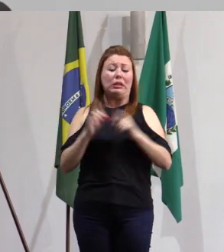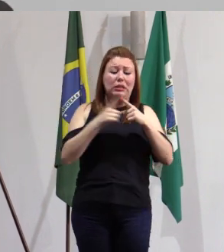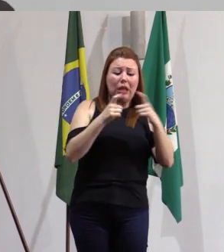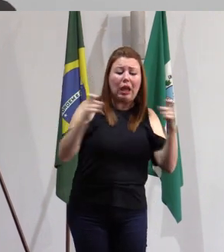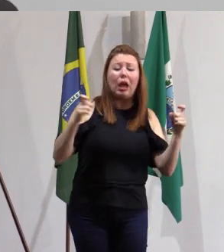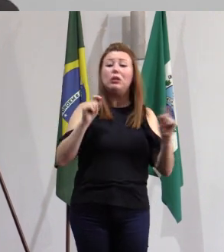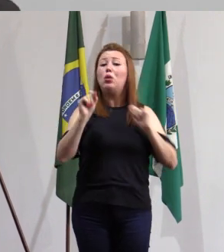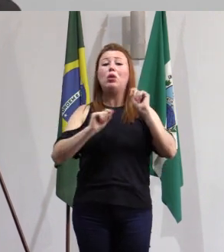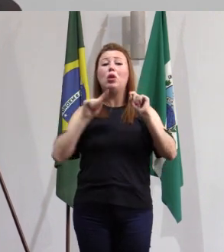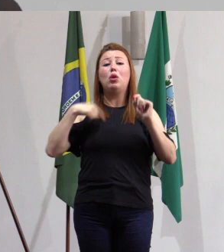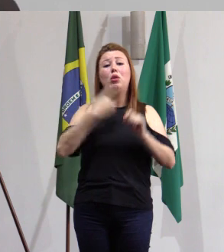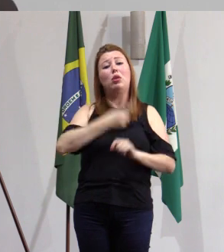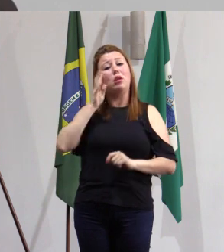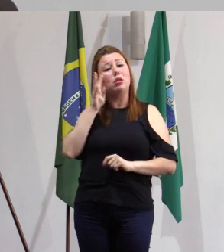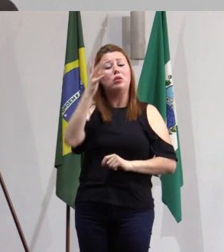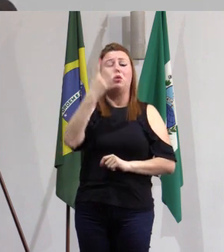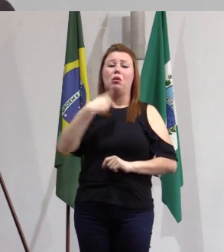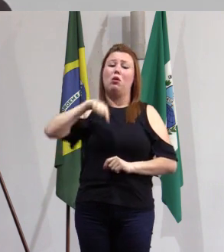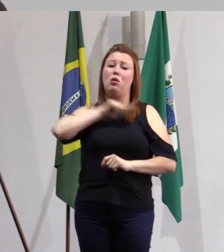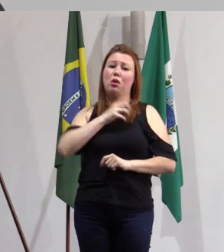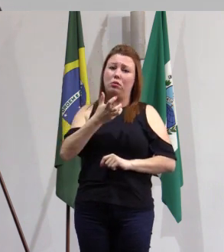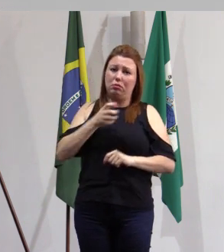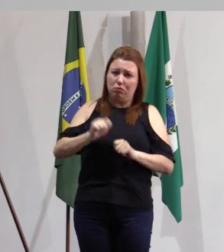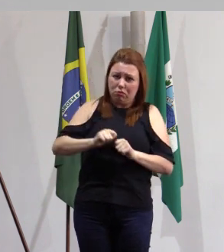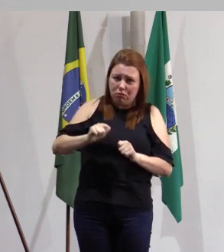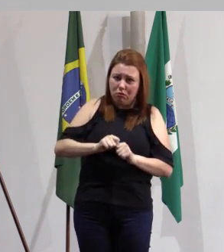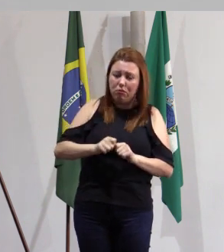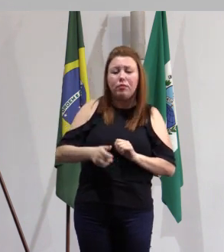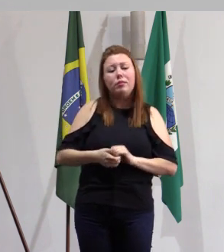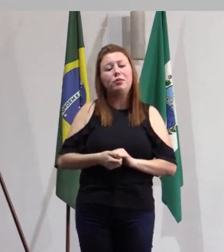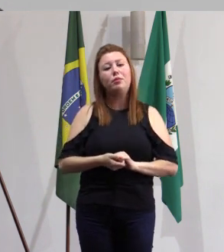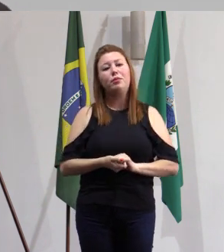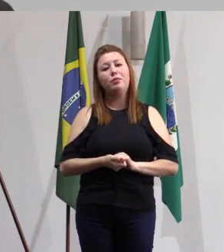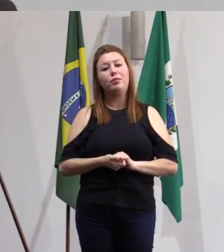nós queiramos tomar.